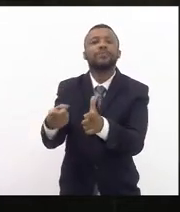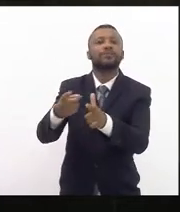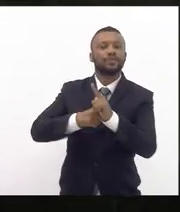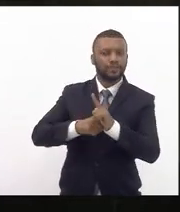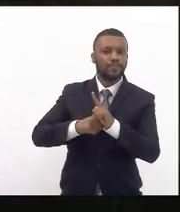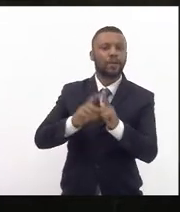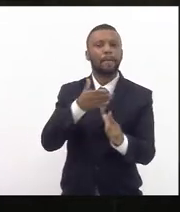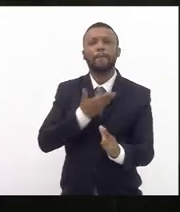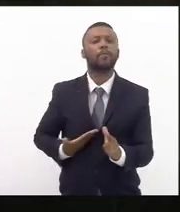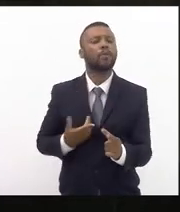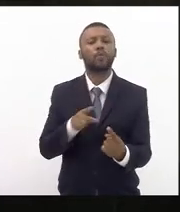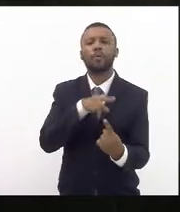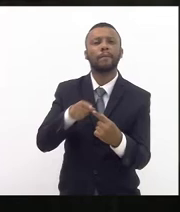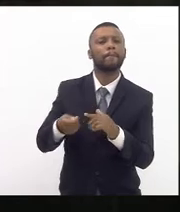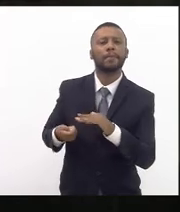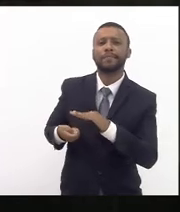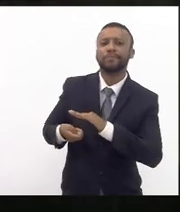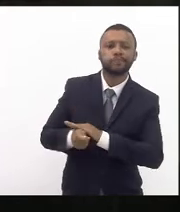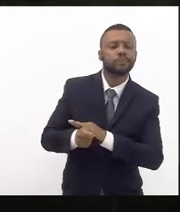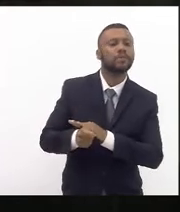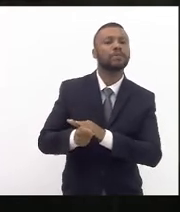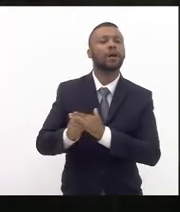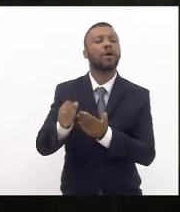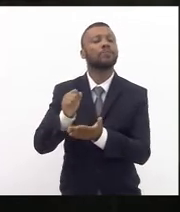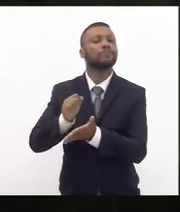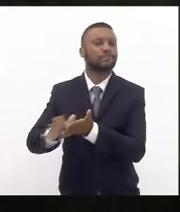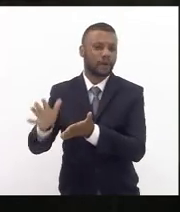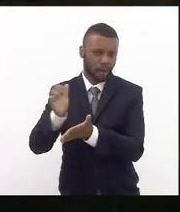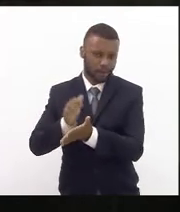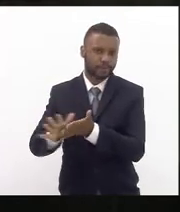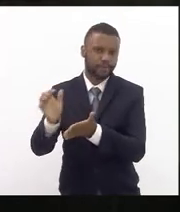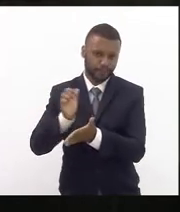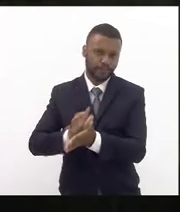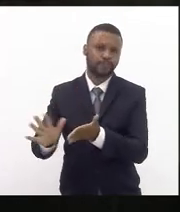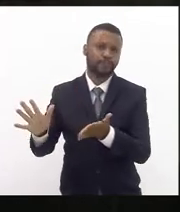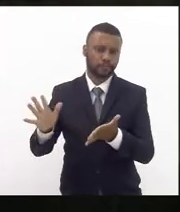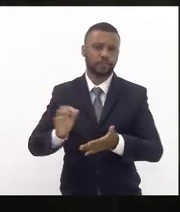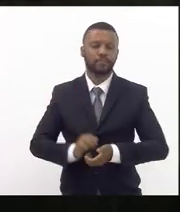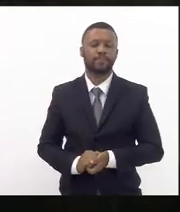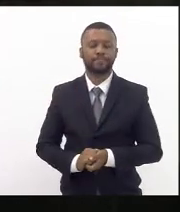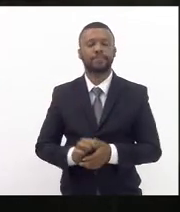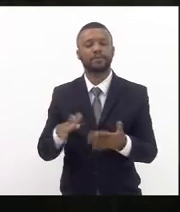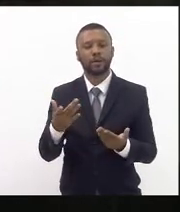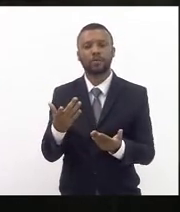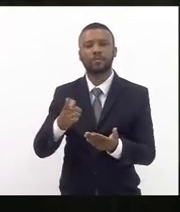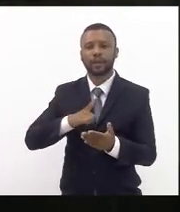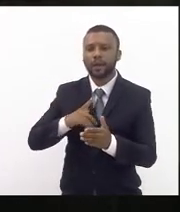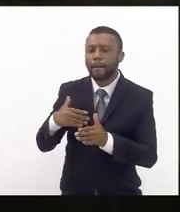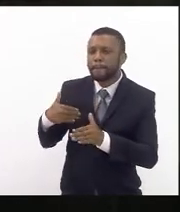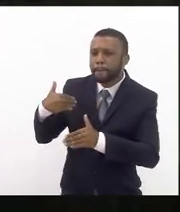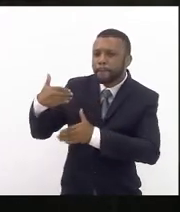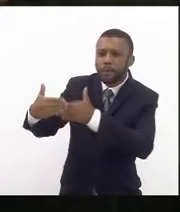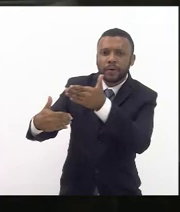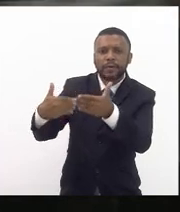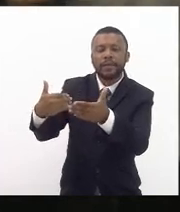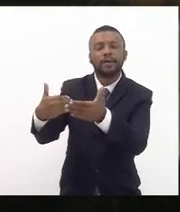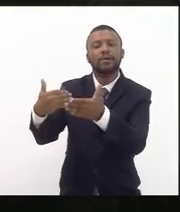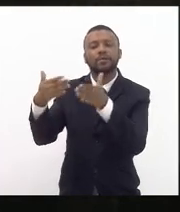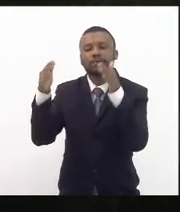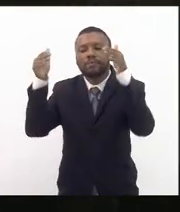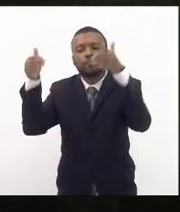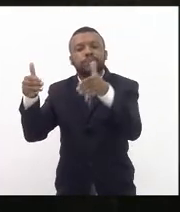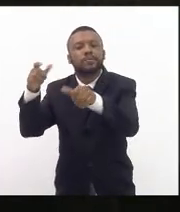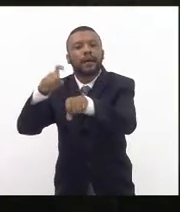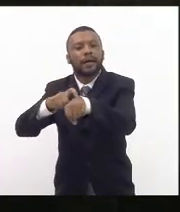para financiar os seus gastos. Ou seja, todo um processo colocado naquela época